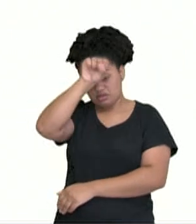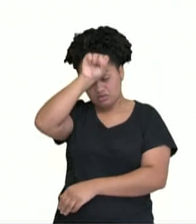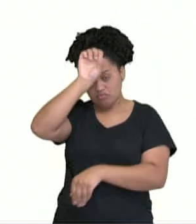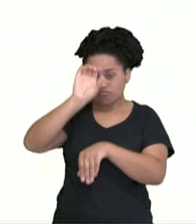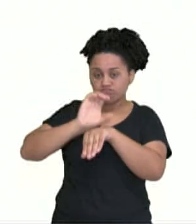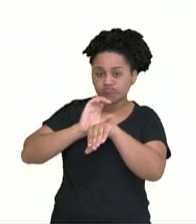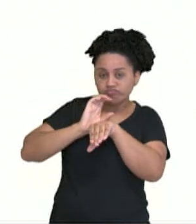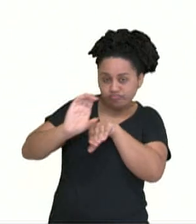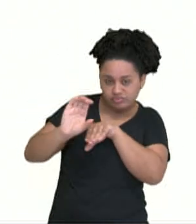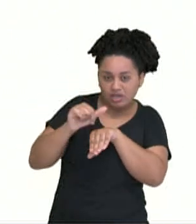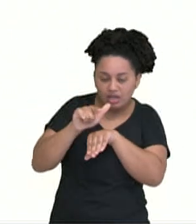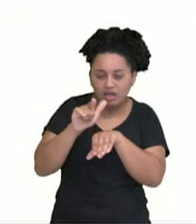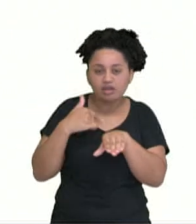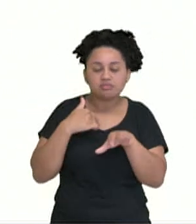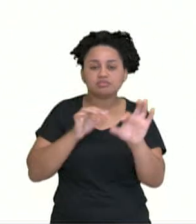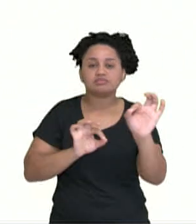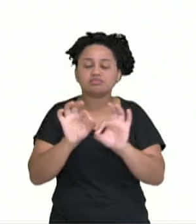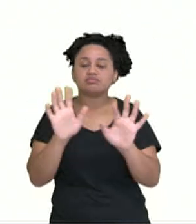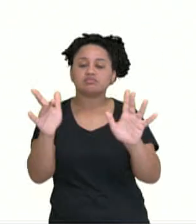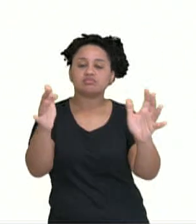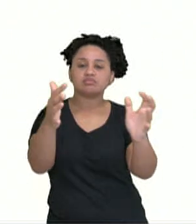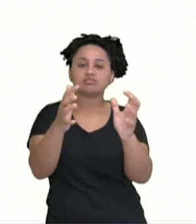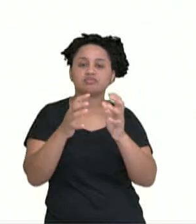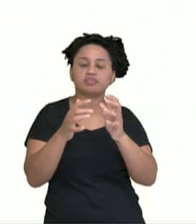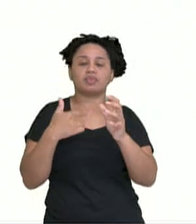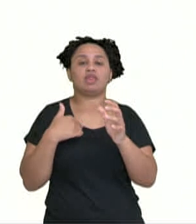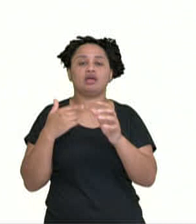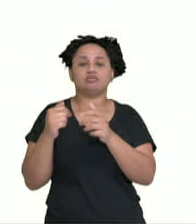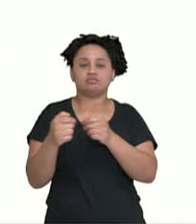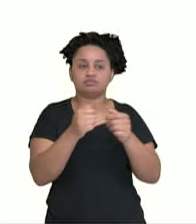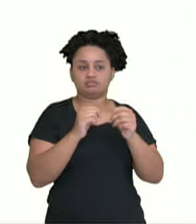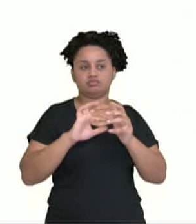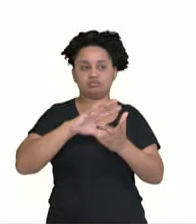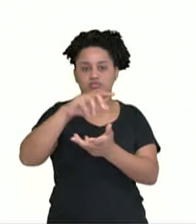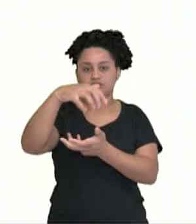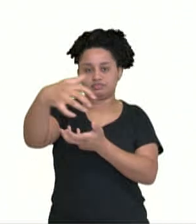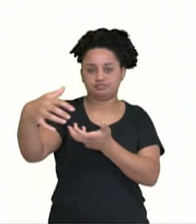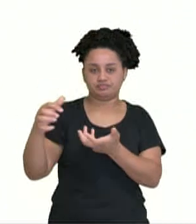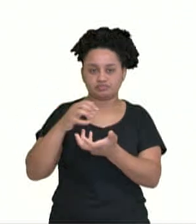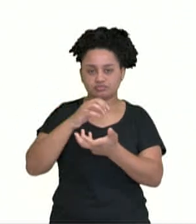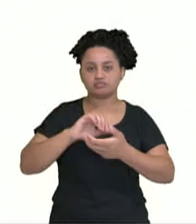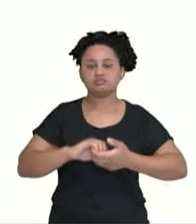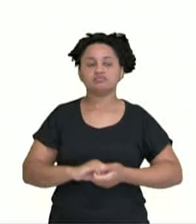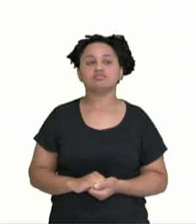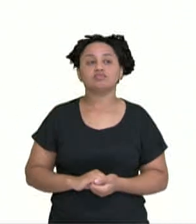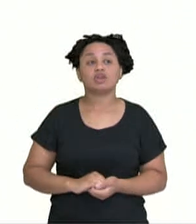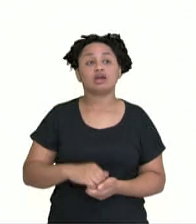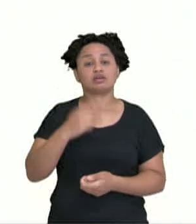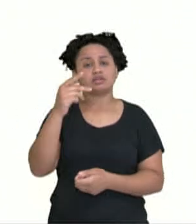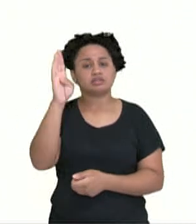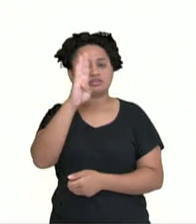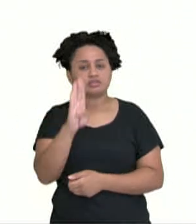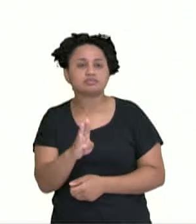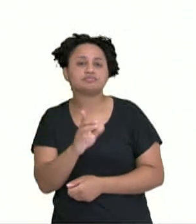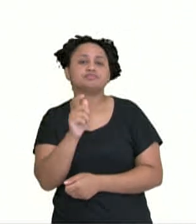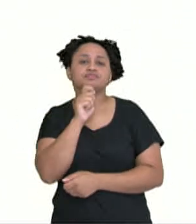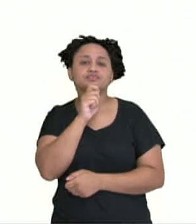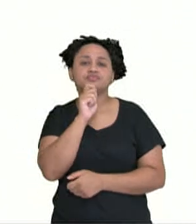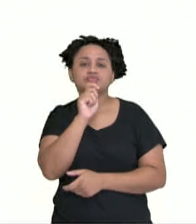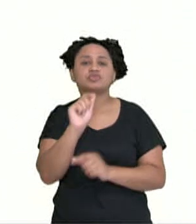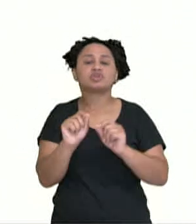Samsung, né, para juntar esses jogadores do mundo todo. Ainda falando no Brasil, vamos falar um pouquinho